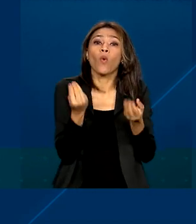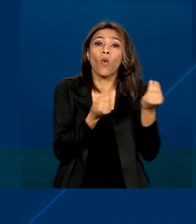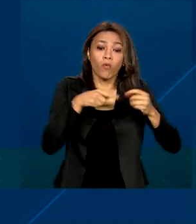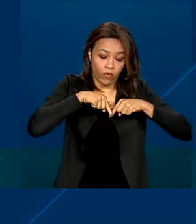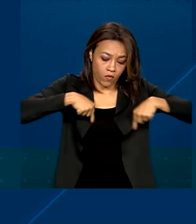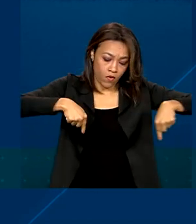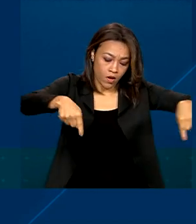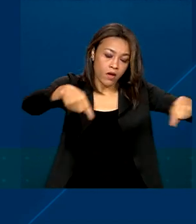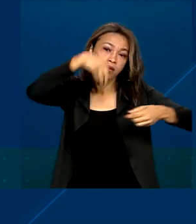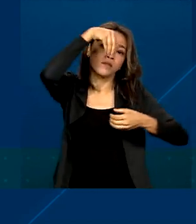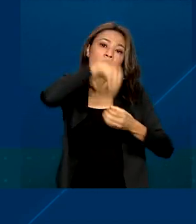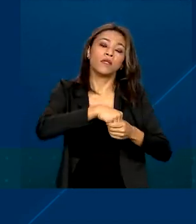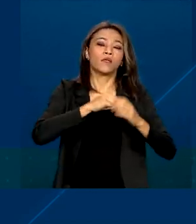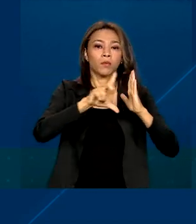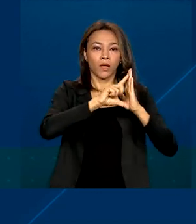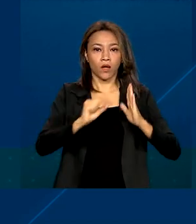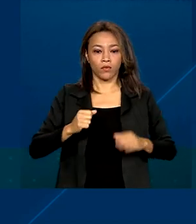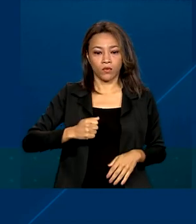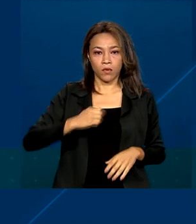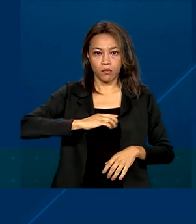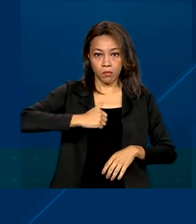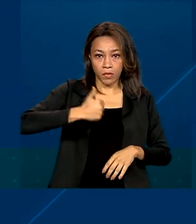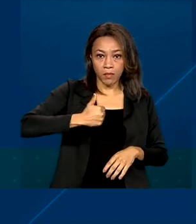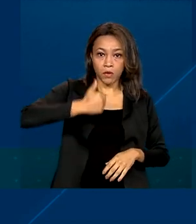Planalto. O segundo andar do Palácio do Planalto,